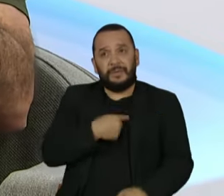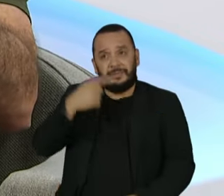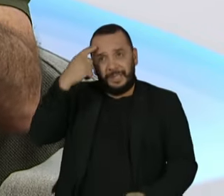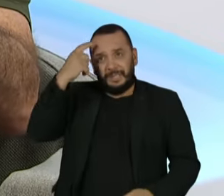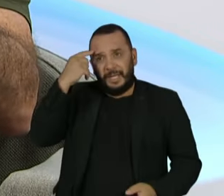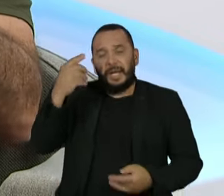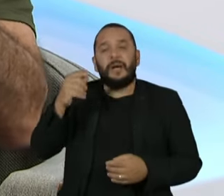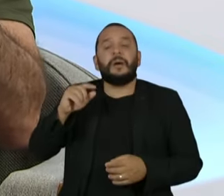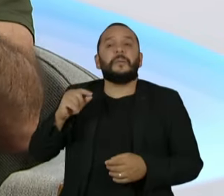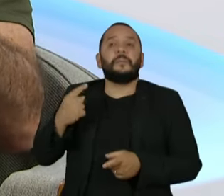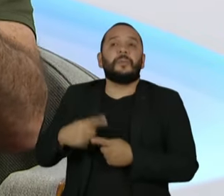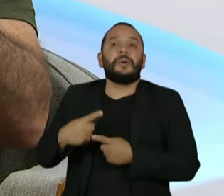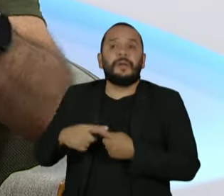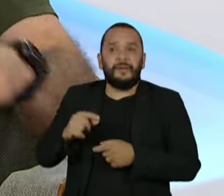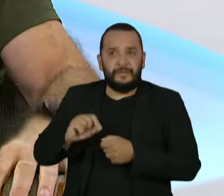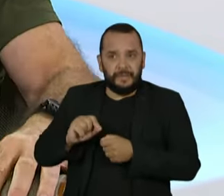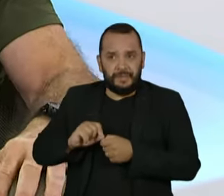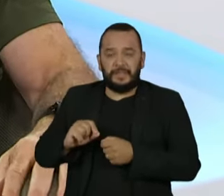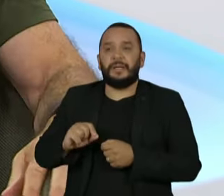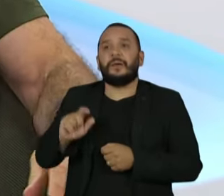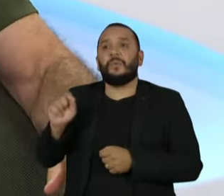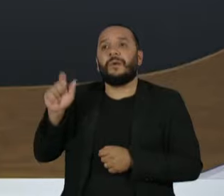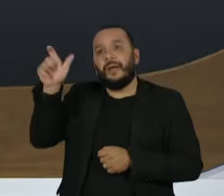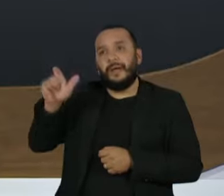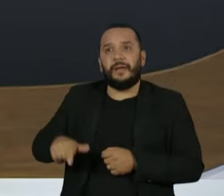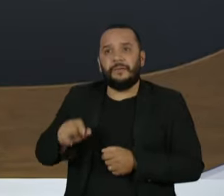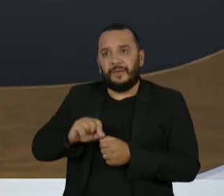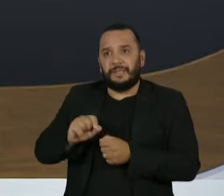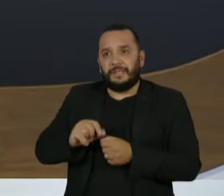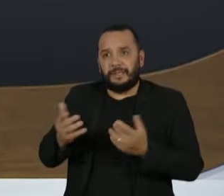fazer e para que fazer e com quem fazer